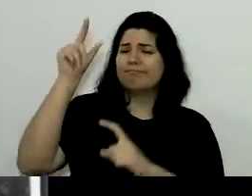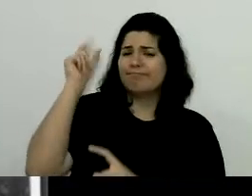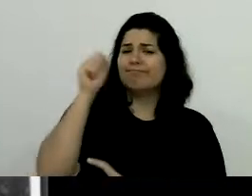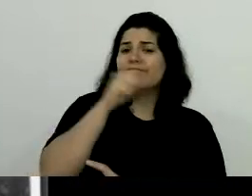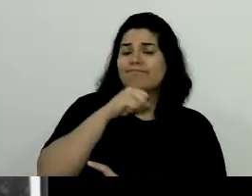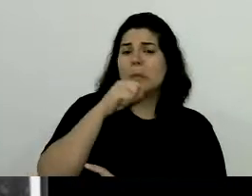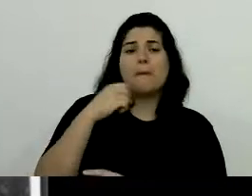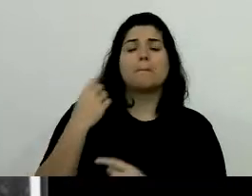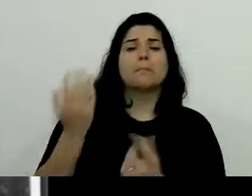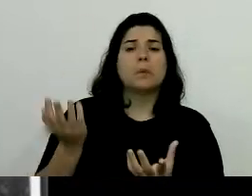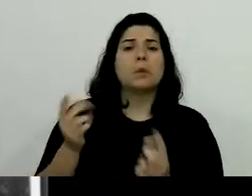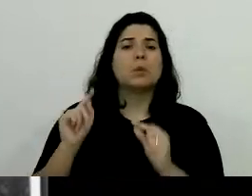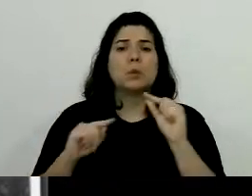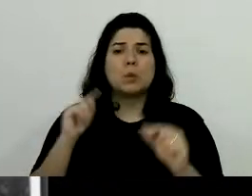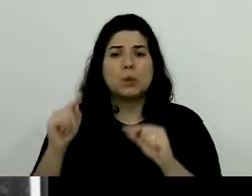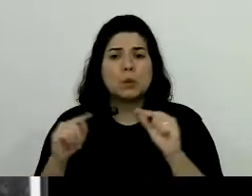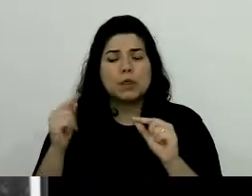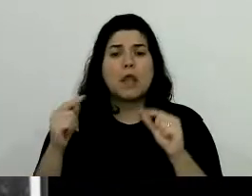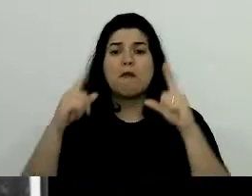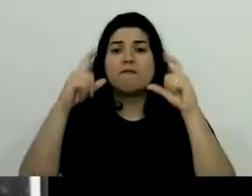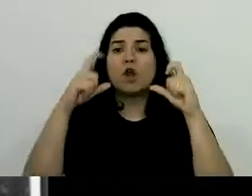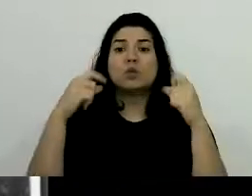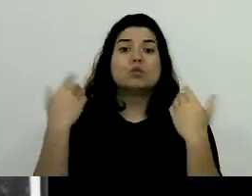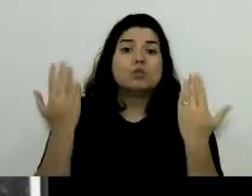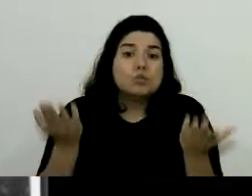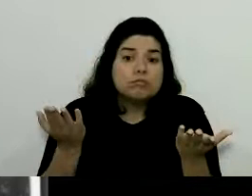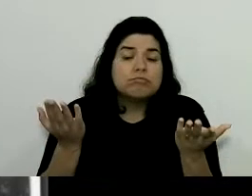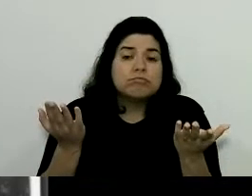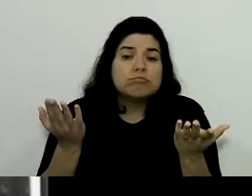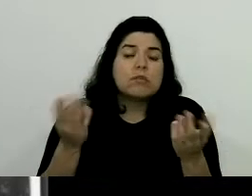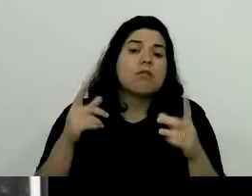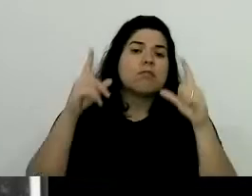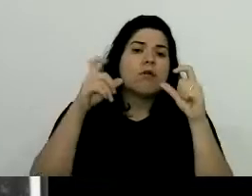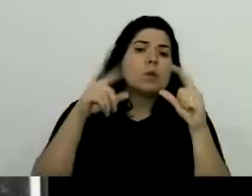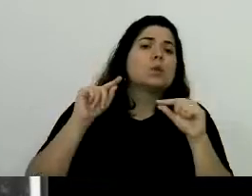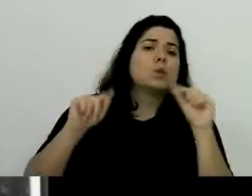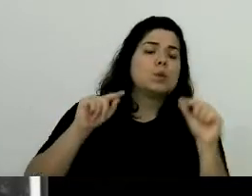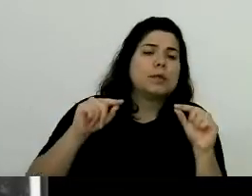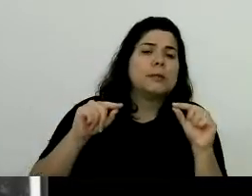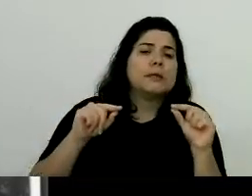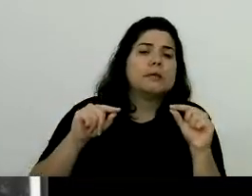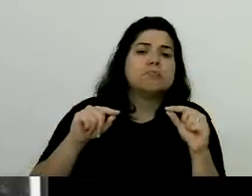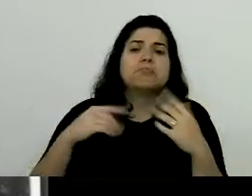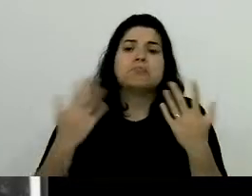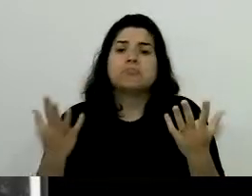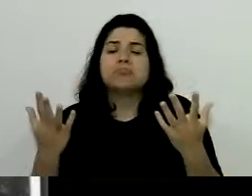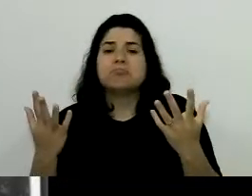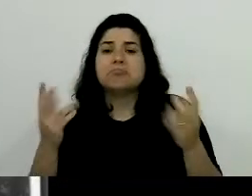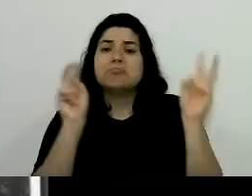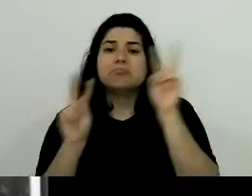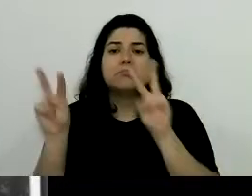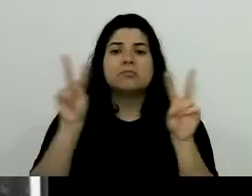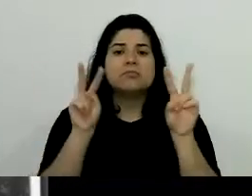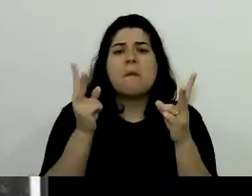que elas veiculam, né? São fotos do quê? Né? De que saídas, de que missões, de que tomadas de vista, né? Com